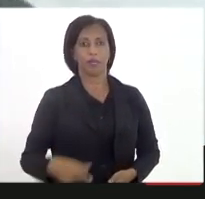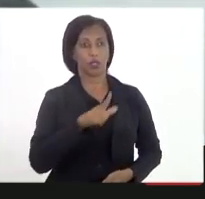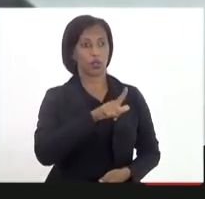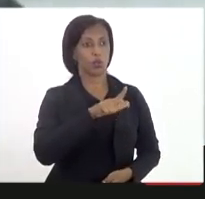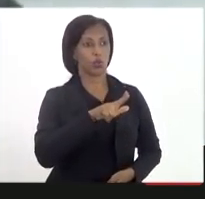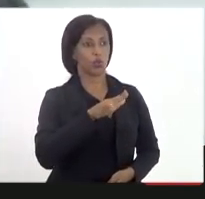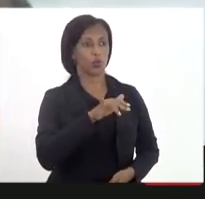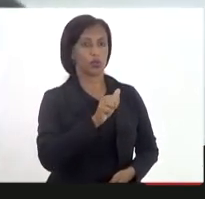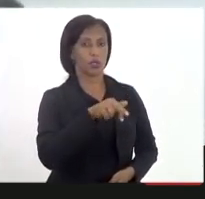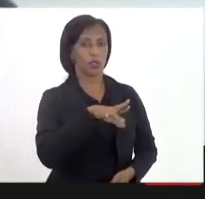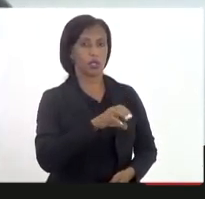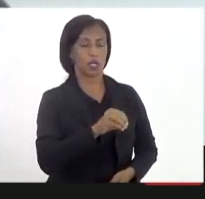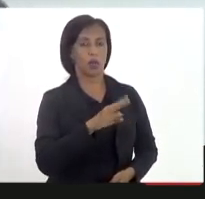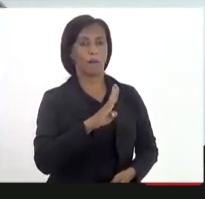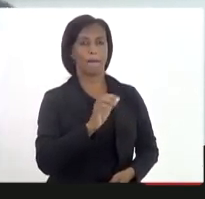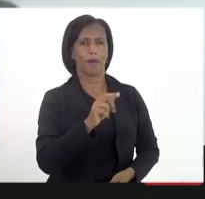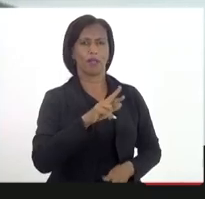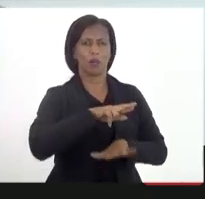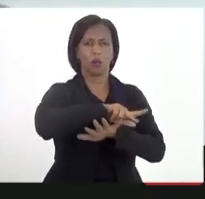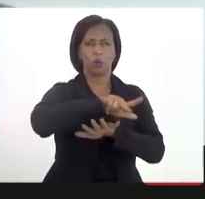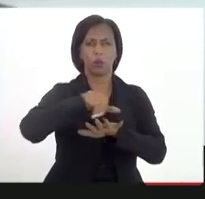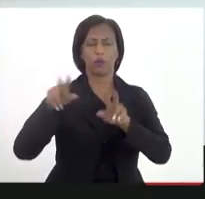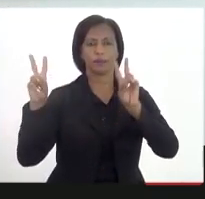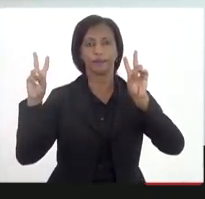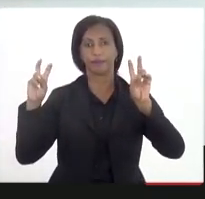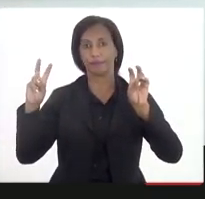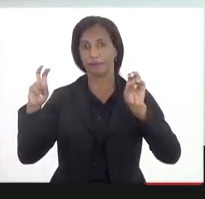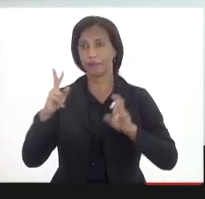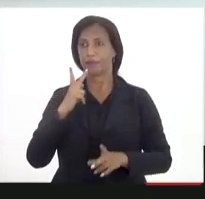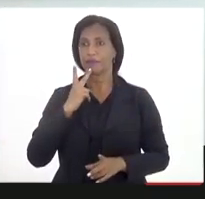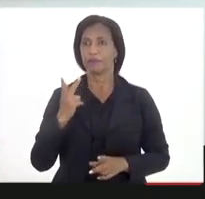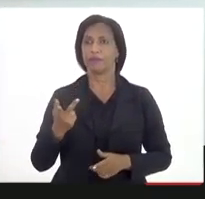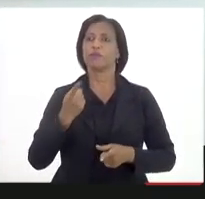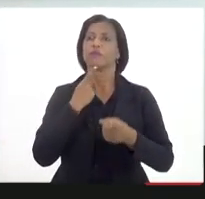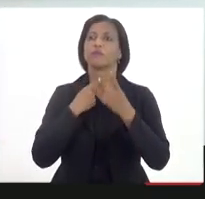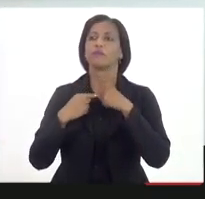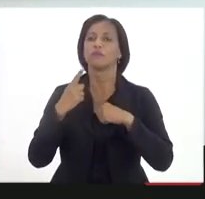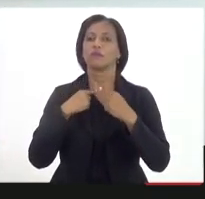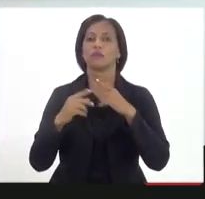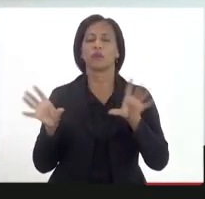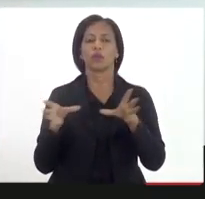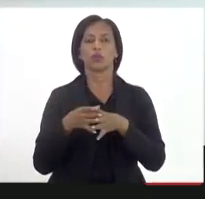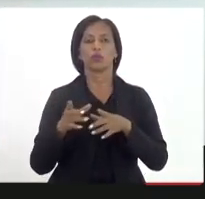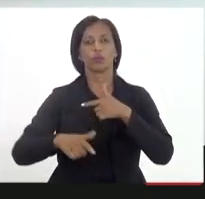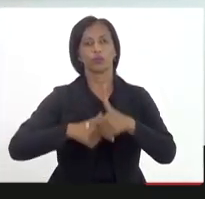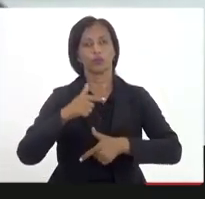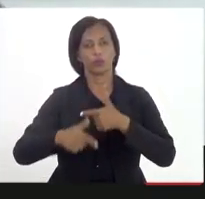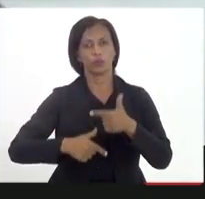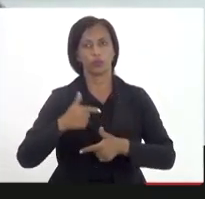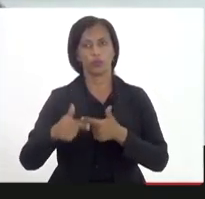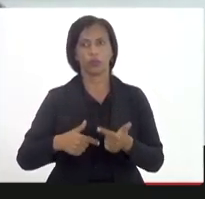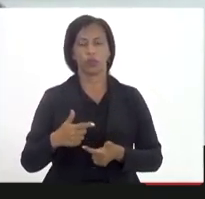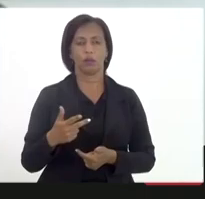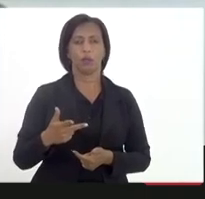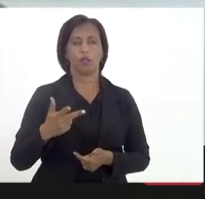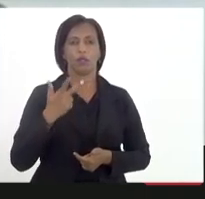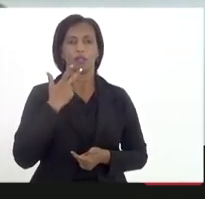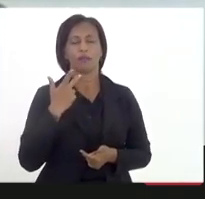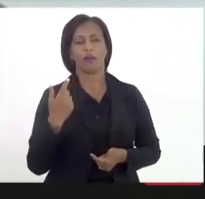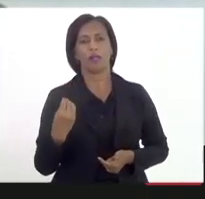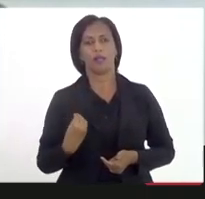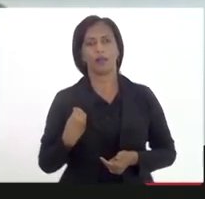Bandeira falando de diversos assuntos e abordei o desejo de um grupo de trabalho e fez questão da presença